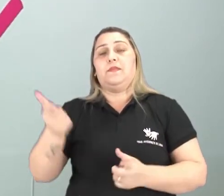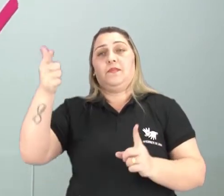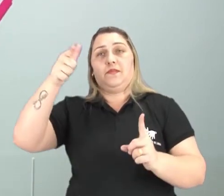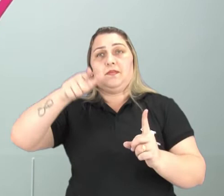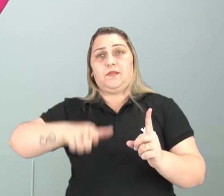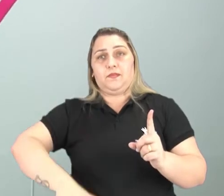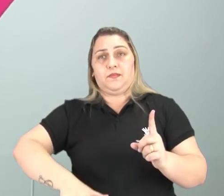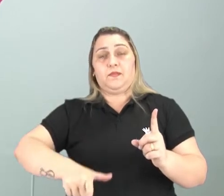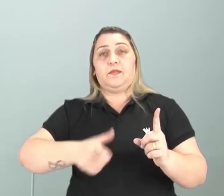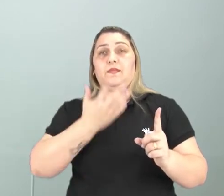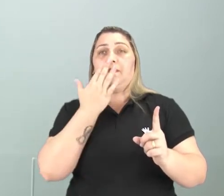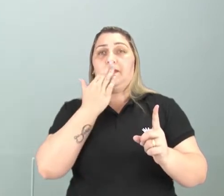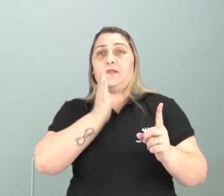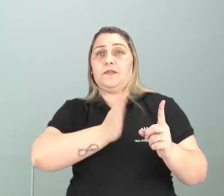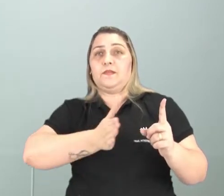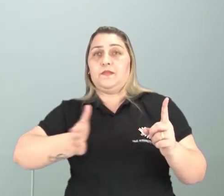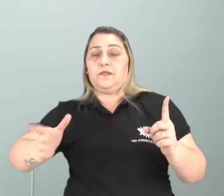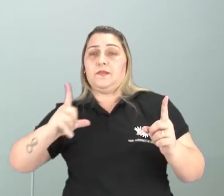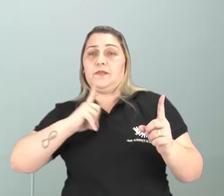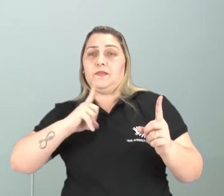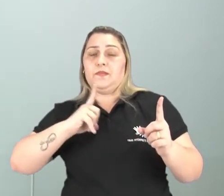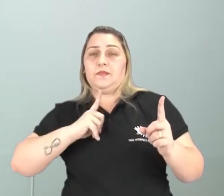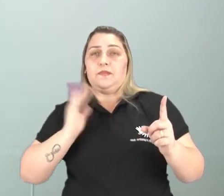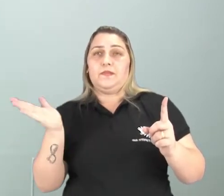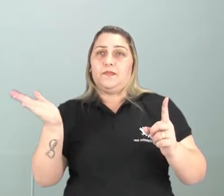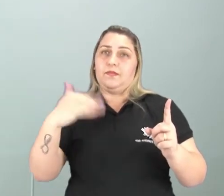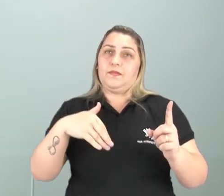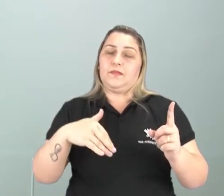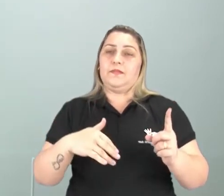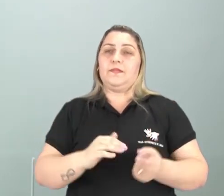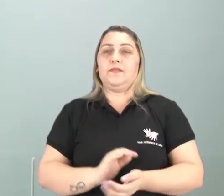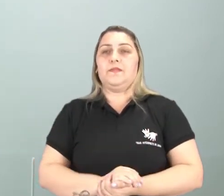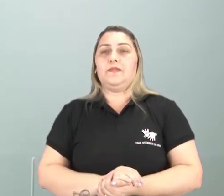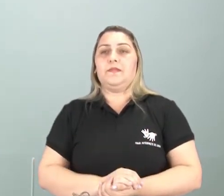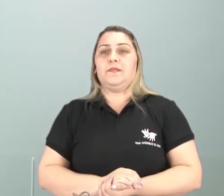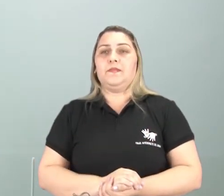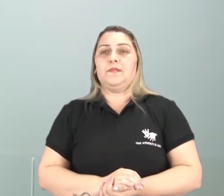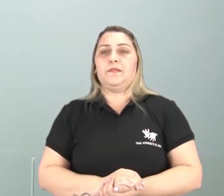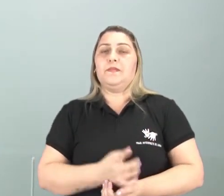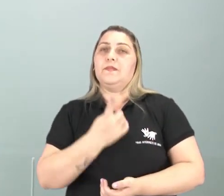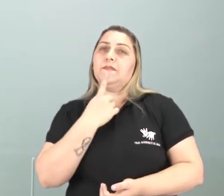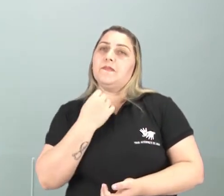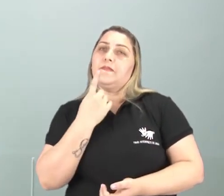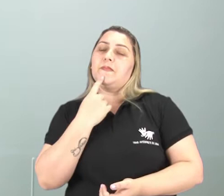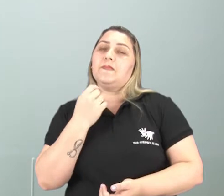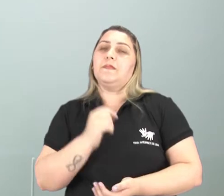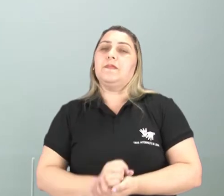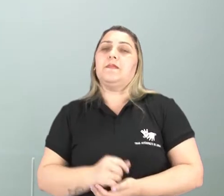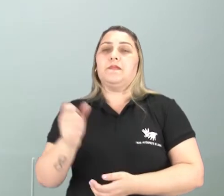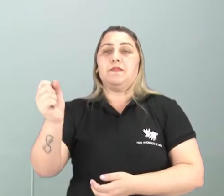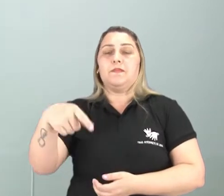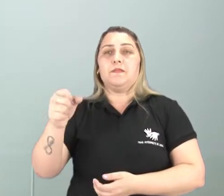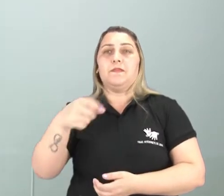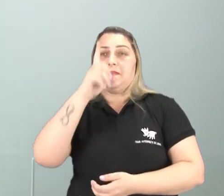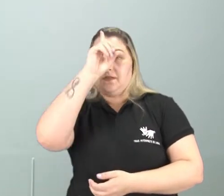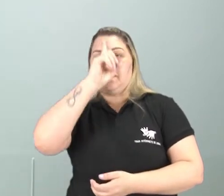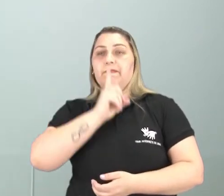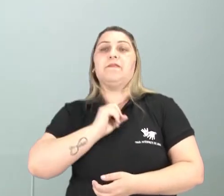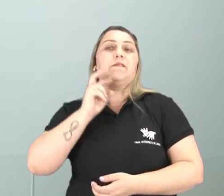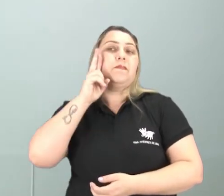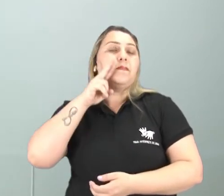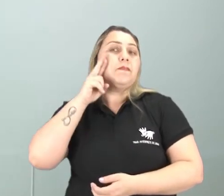e repetindo a sequência de cores que aqui vamos lá temos vermelho